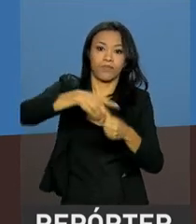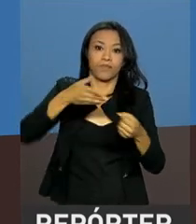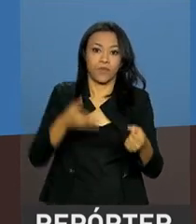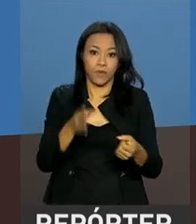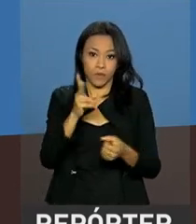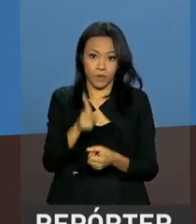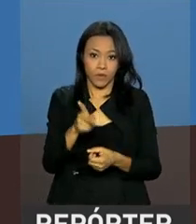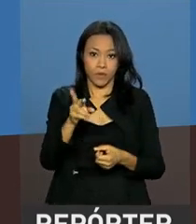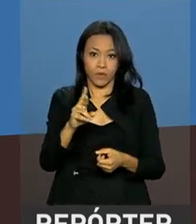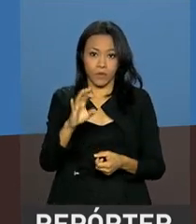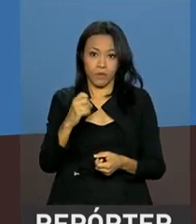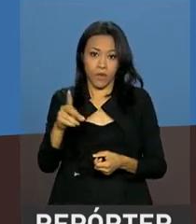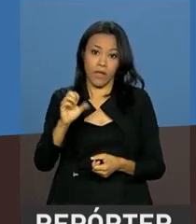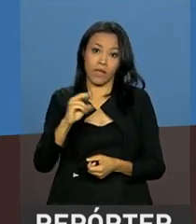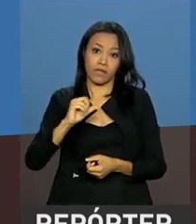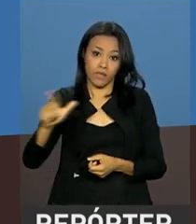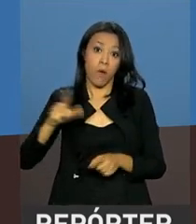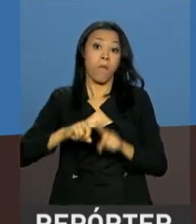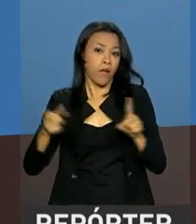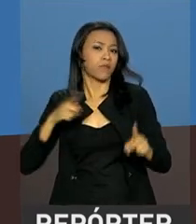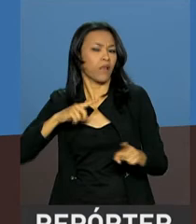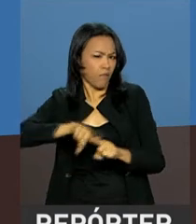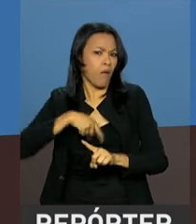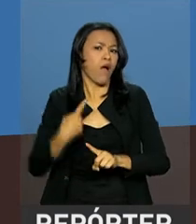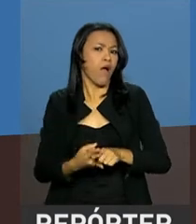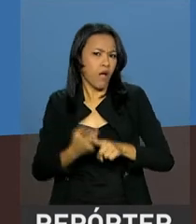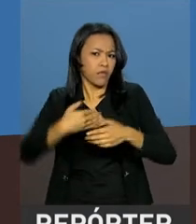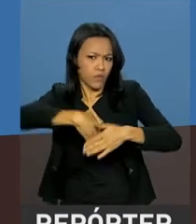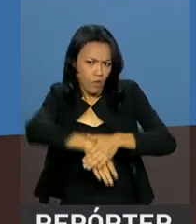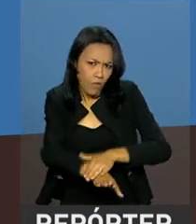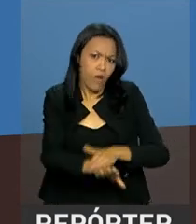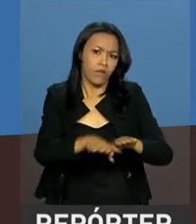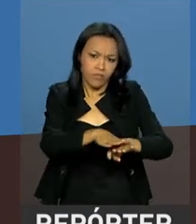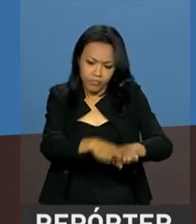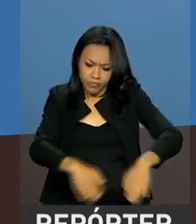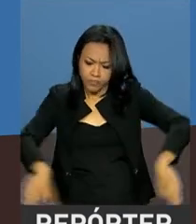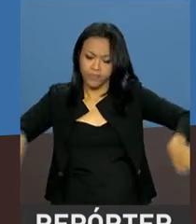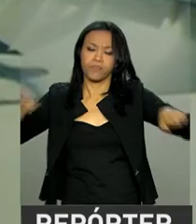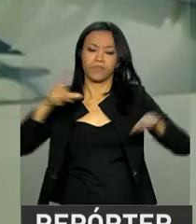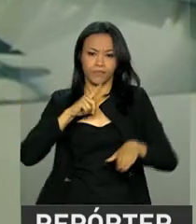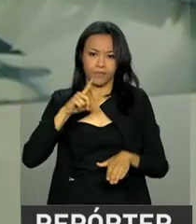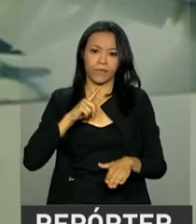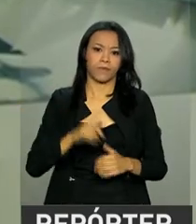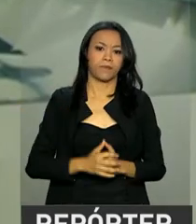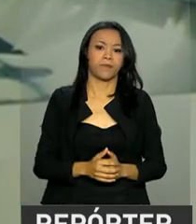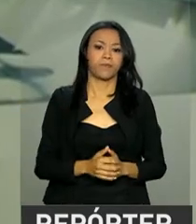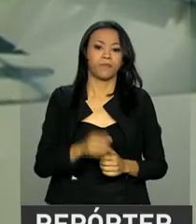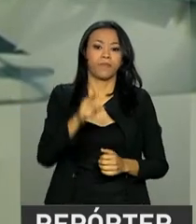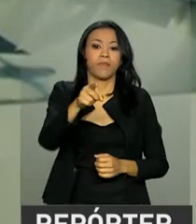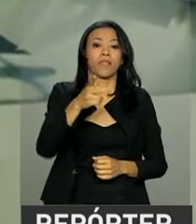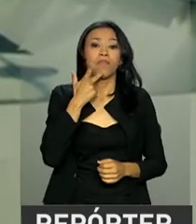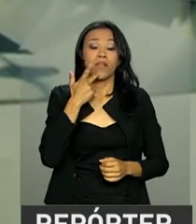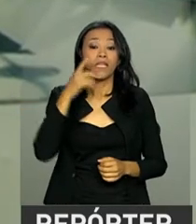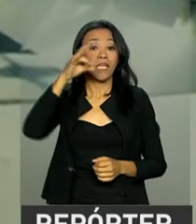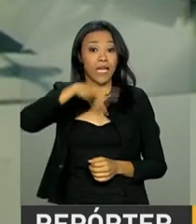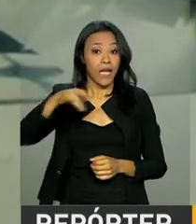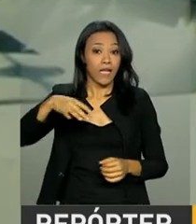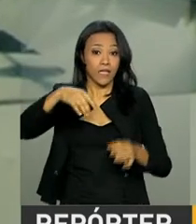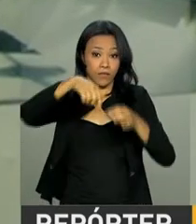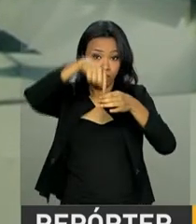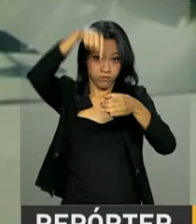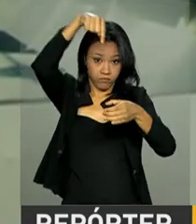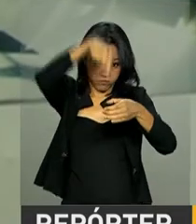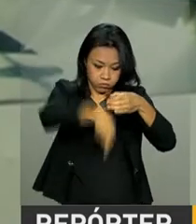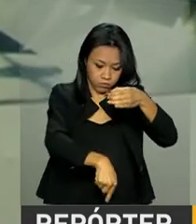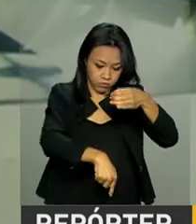que existe uma reserva de pelo menos 16 bilhões de barris na área. Cada poço do pré-sal está produzindo